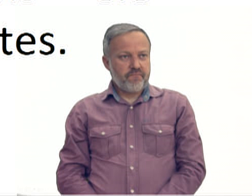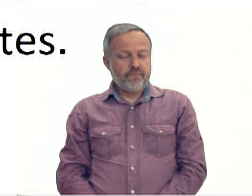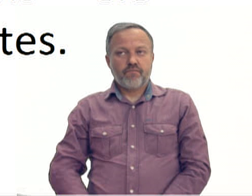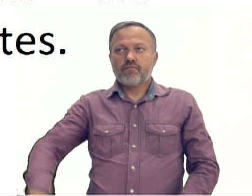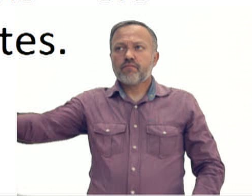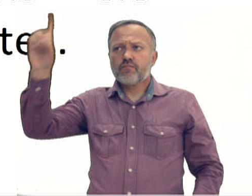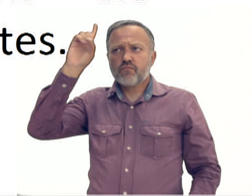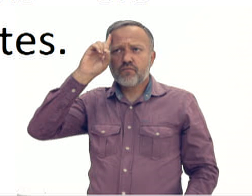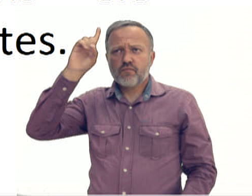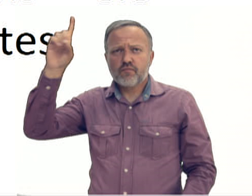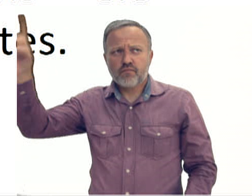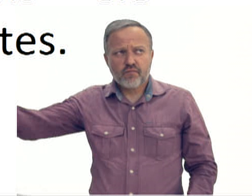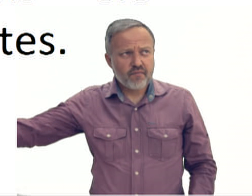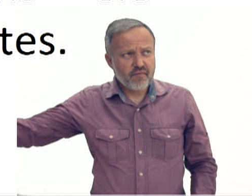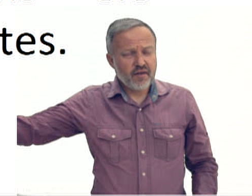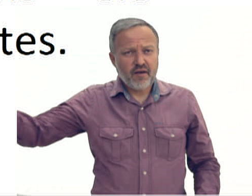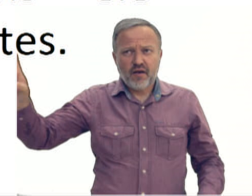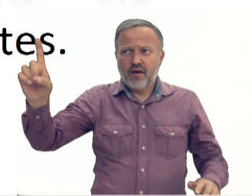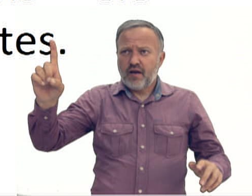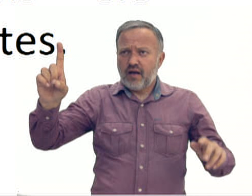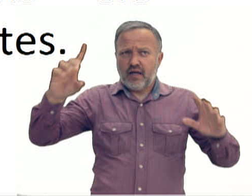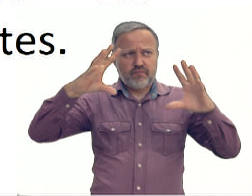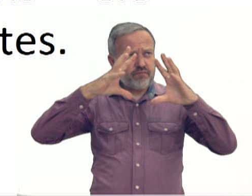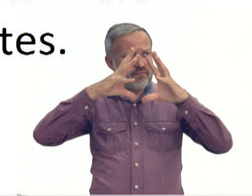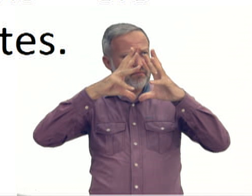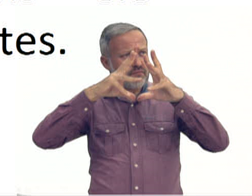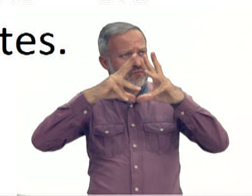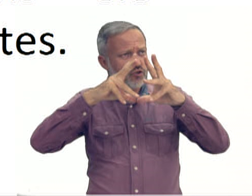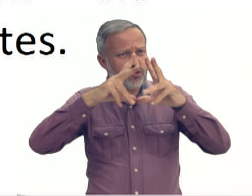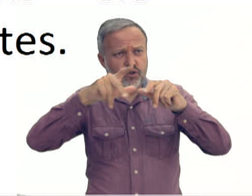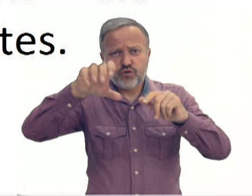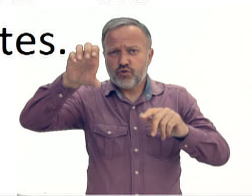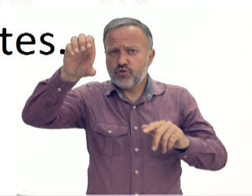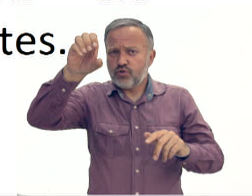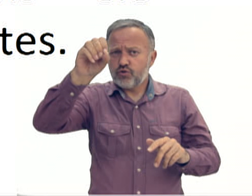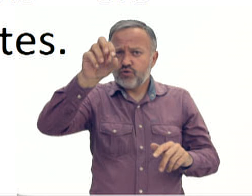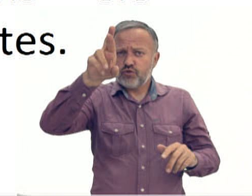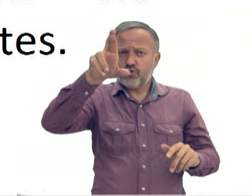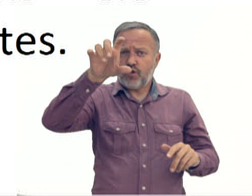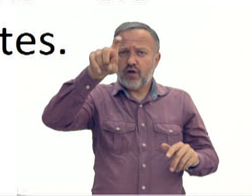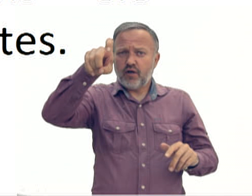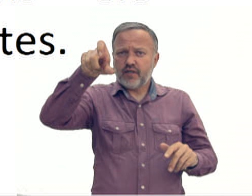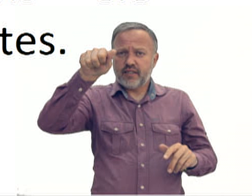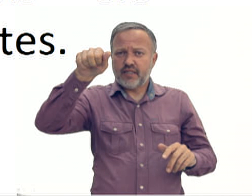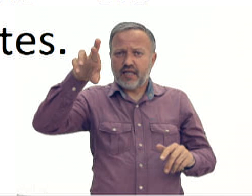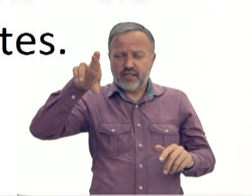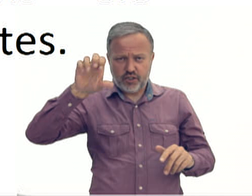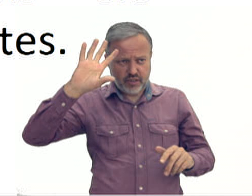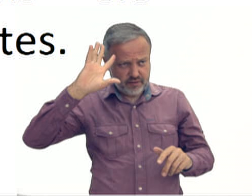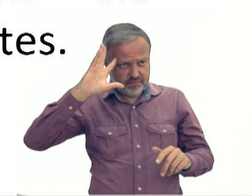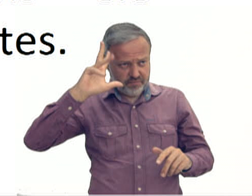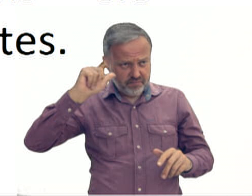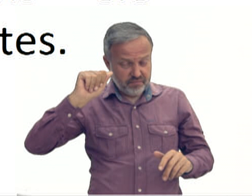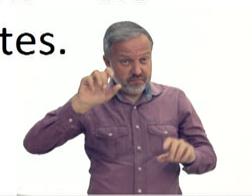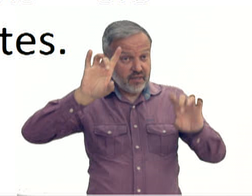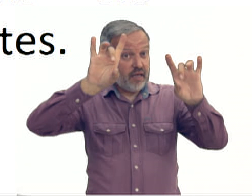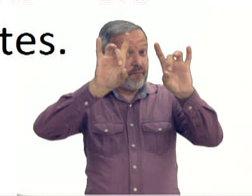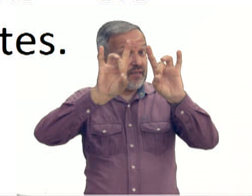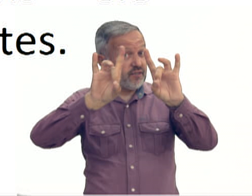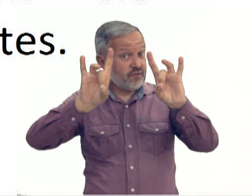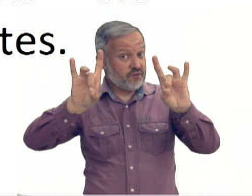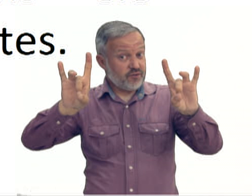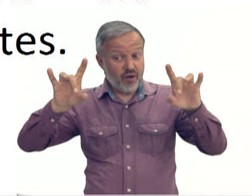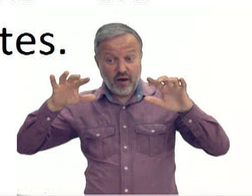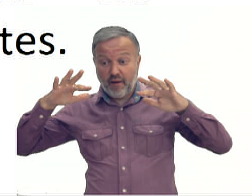Um dia, os orixás se reuniram para sua segunda reunião, mas apenas Obará, o